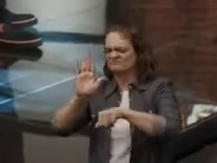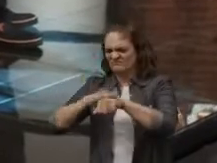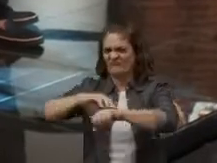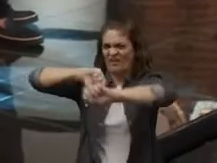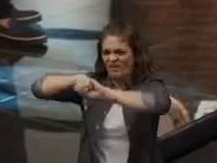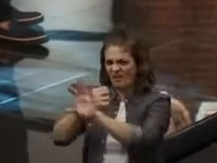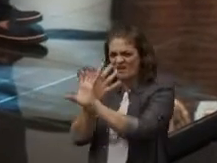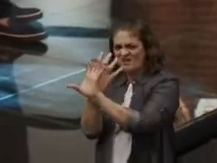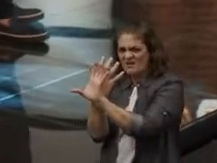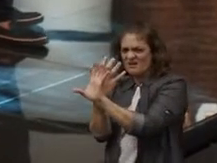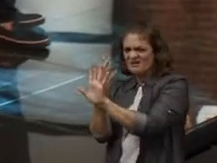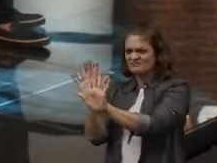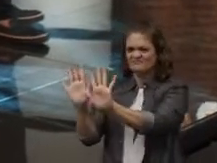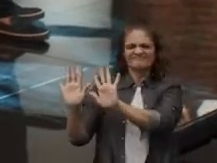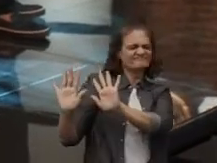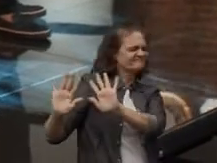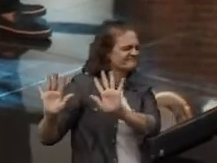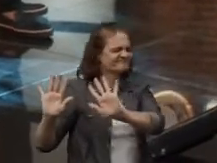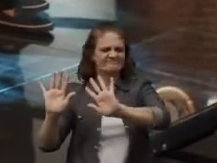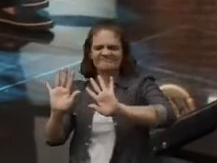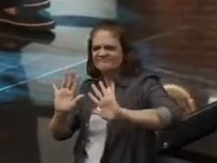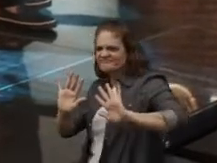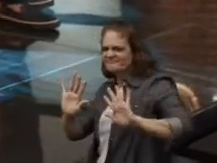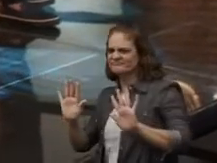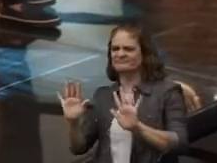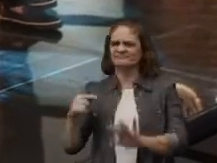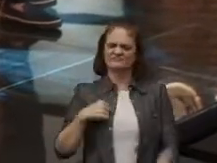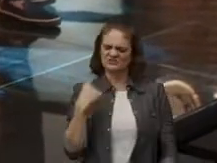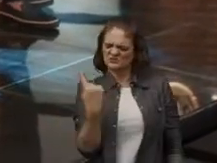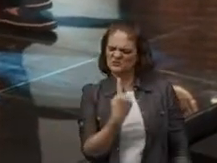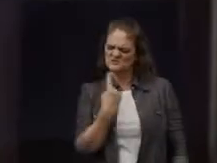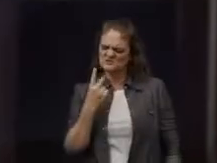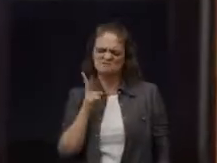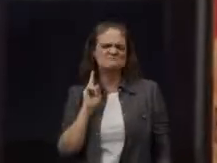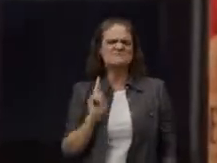ligar, faz parte dessa